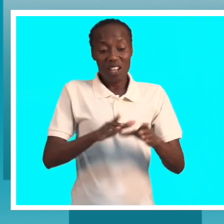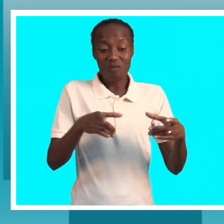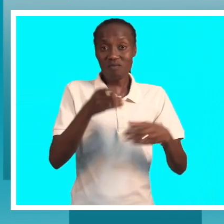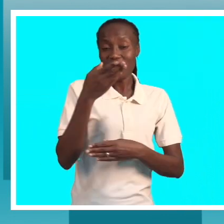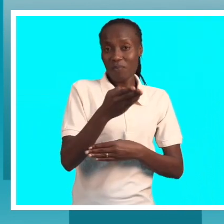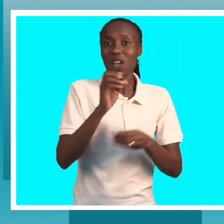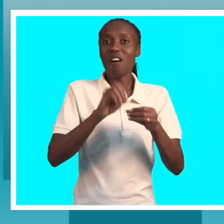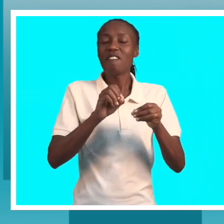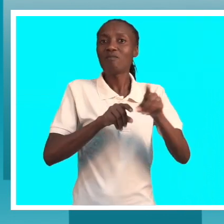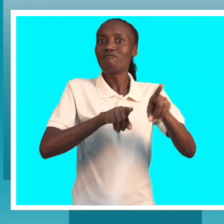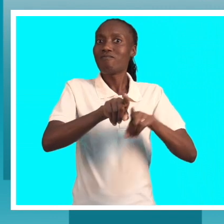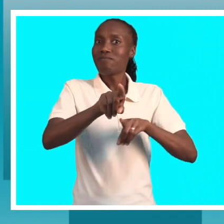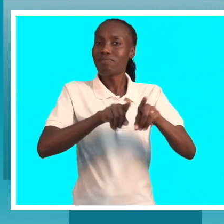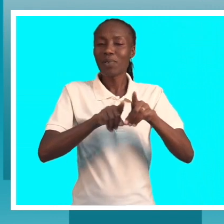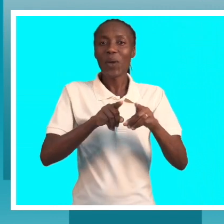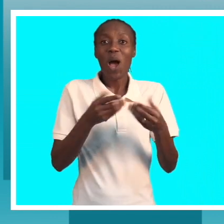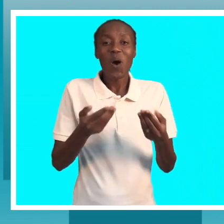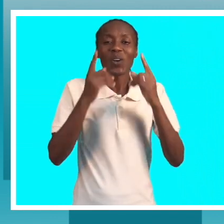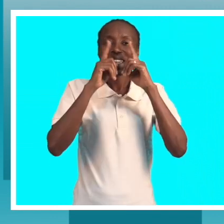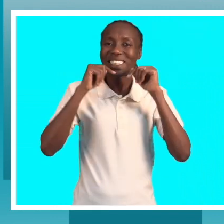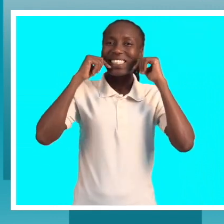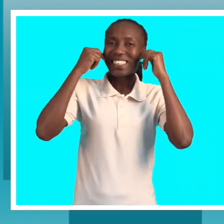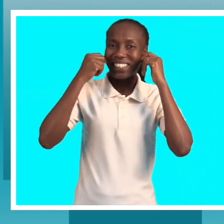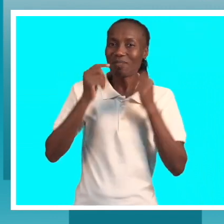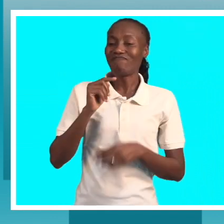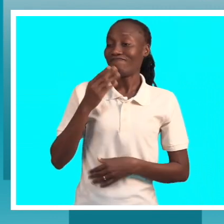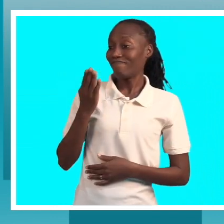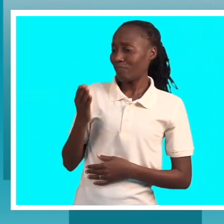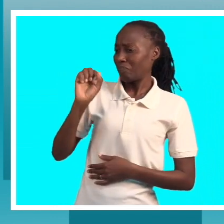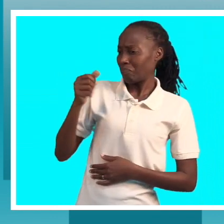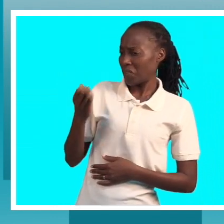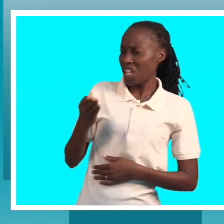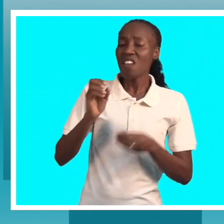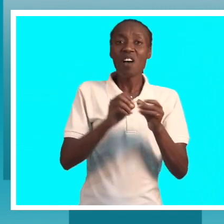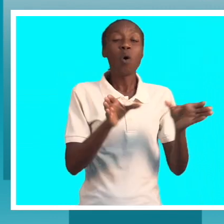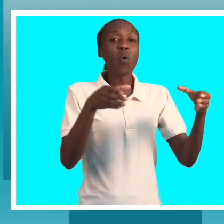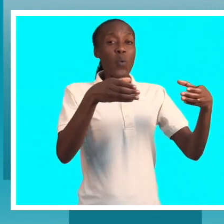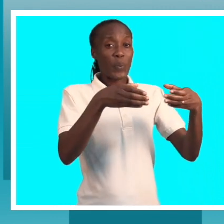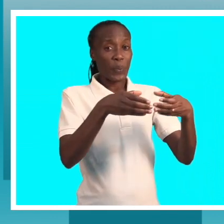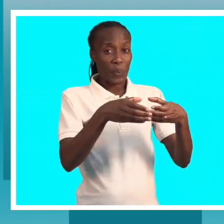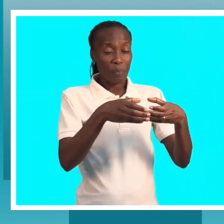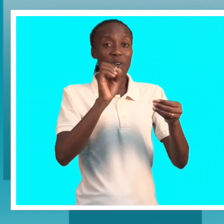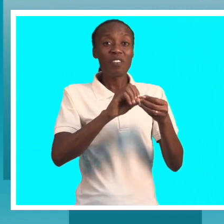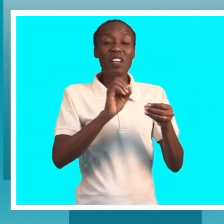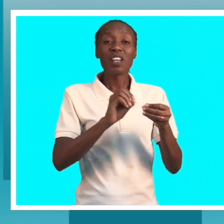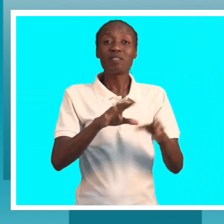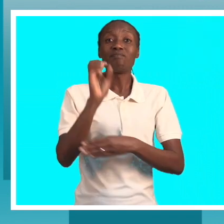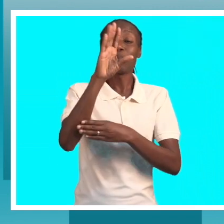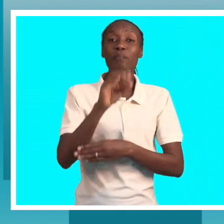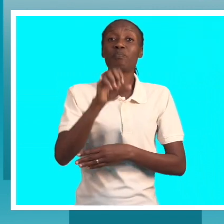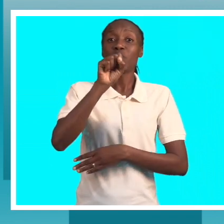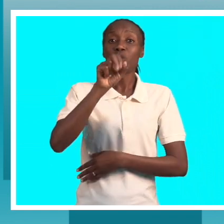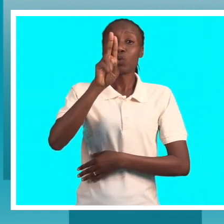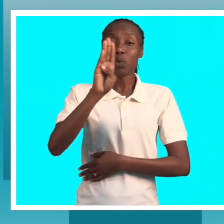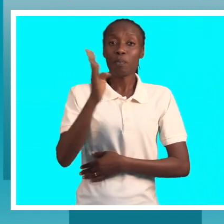estar numa daquelas ligas a competir. Então, é um momento de felicidade para mim. Exato, e também a seleção nacional de